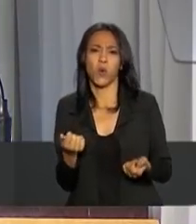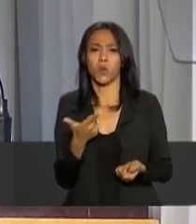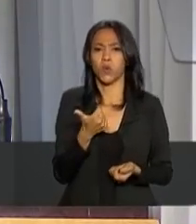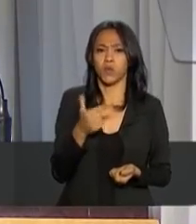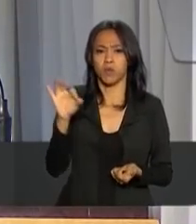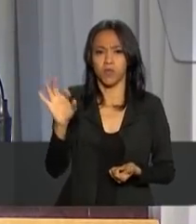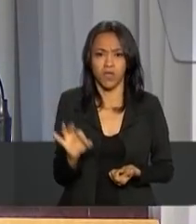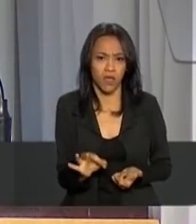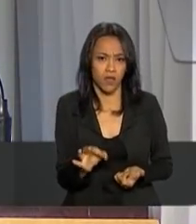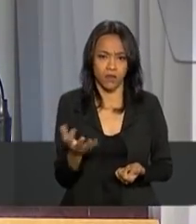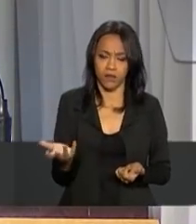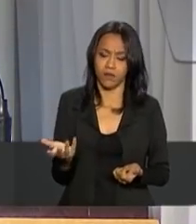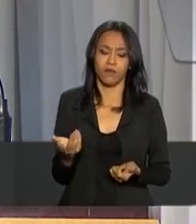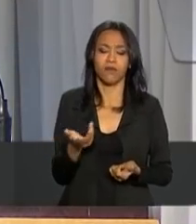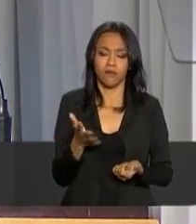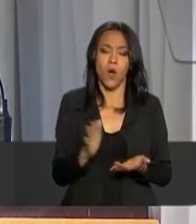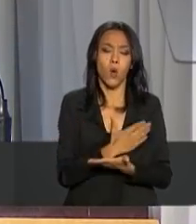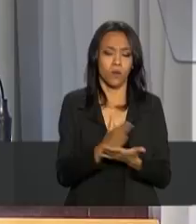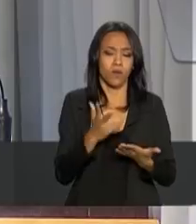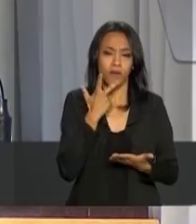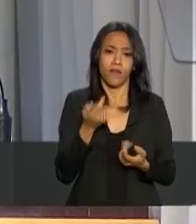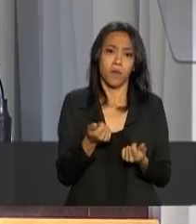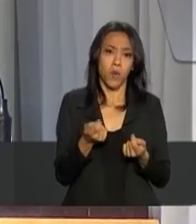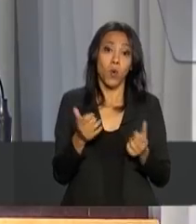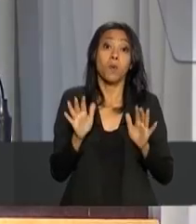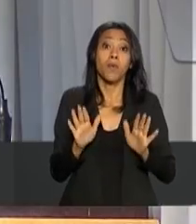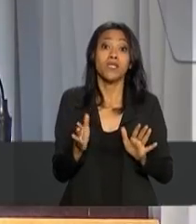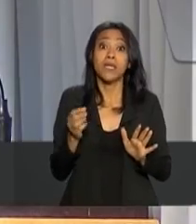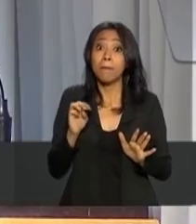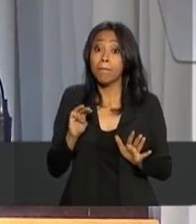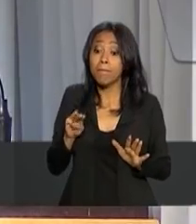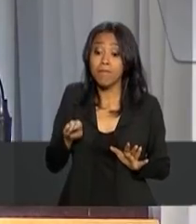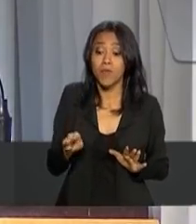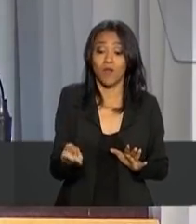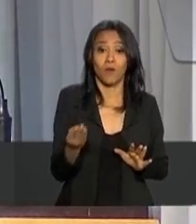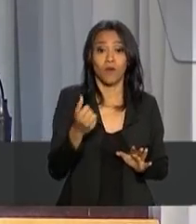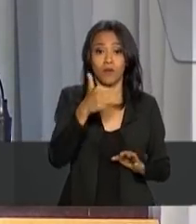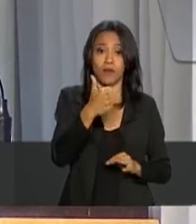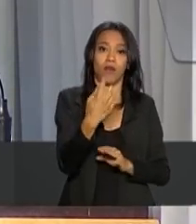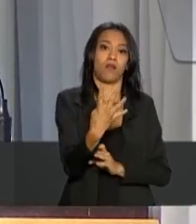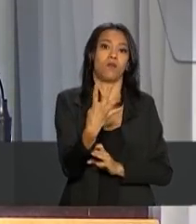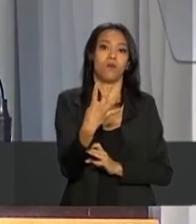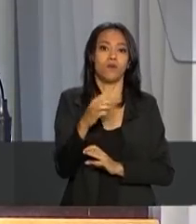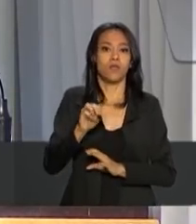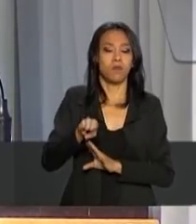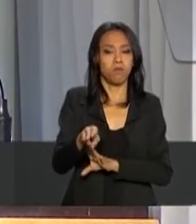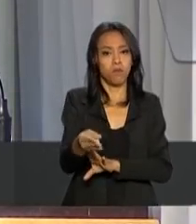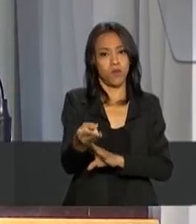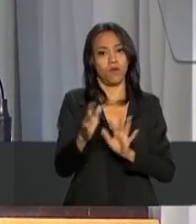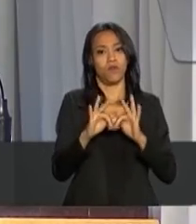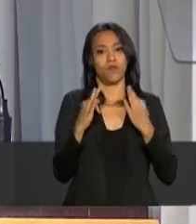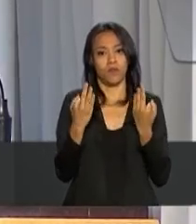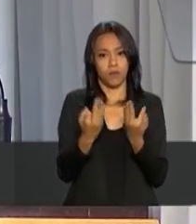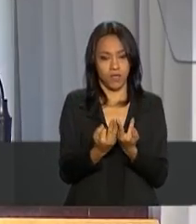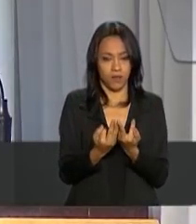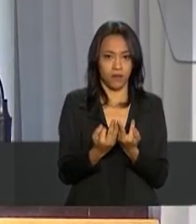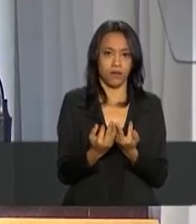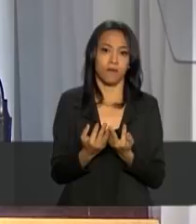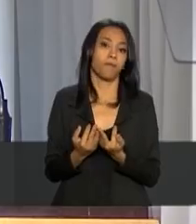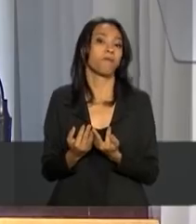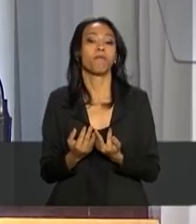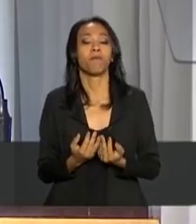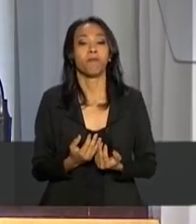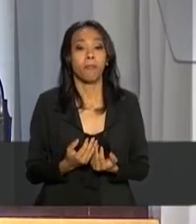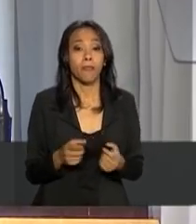foi 6%, 5%. Mas são milhões, são 14 milhões de famílias. Além do que, nós moralizamos o